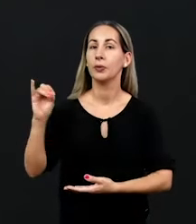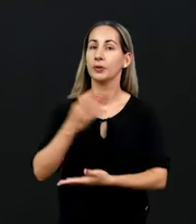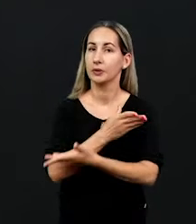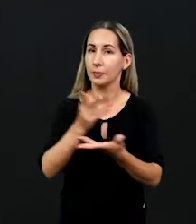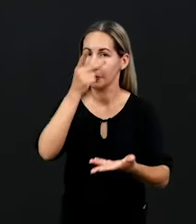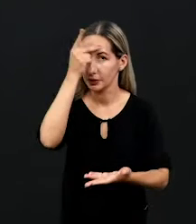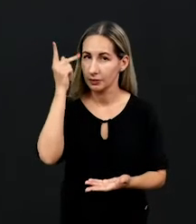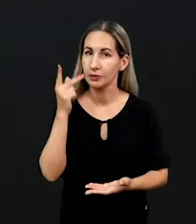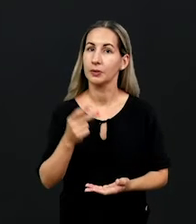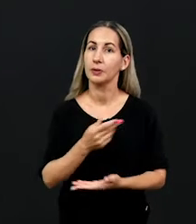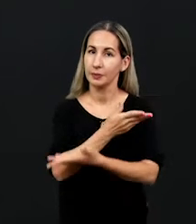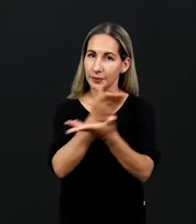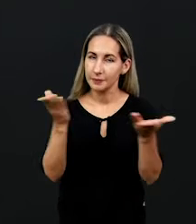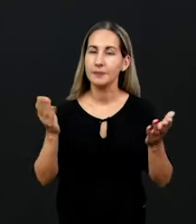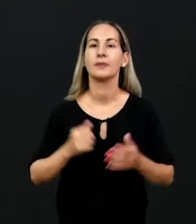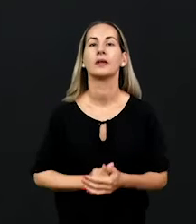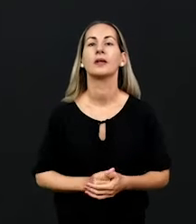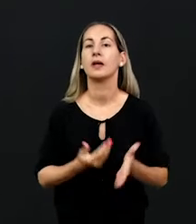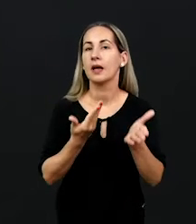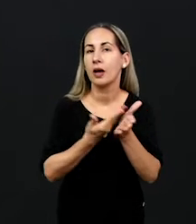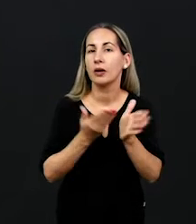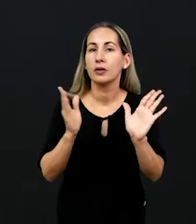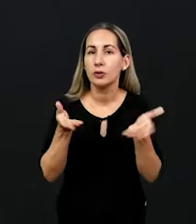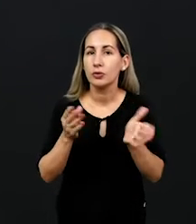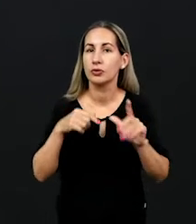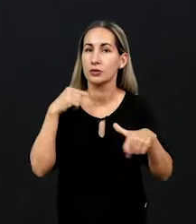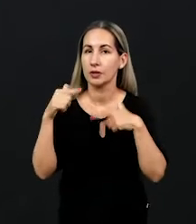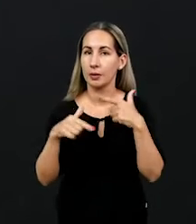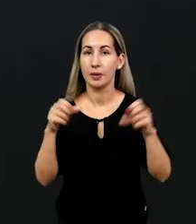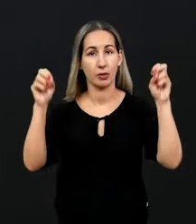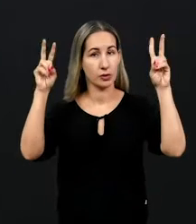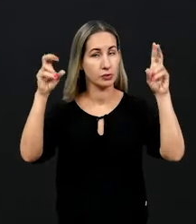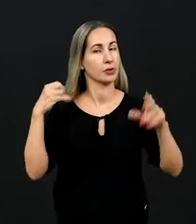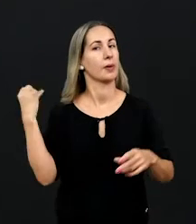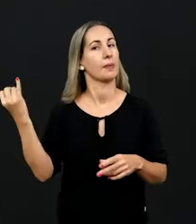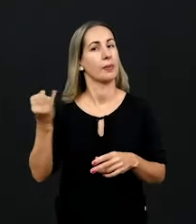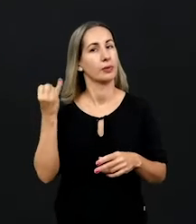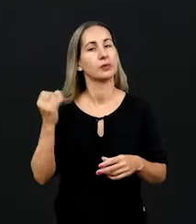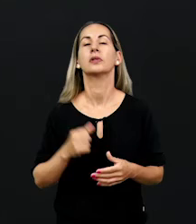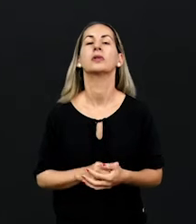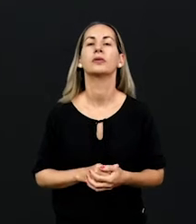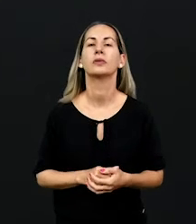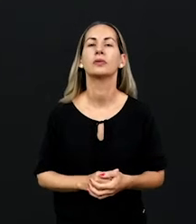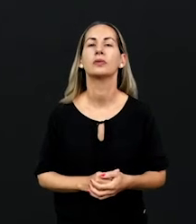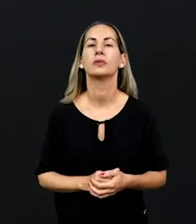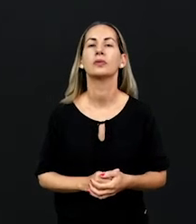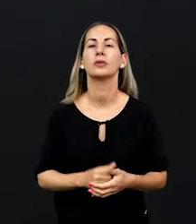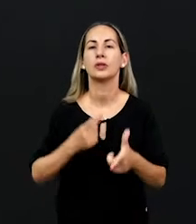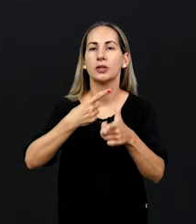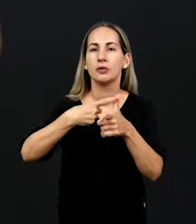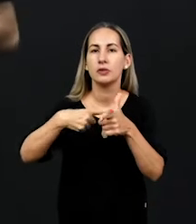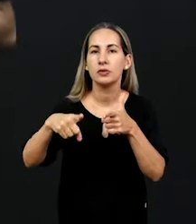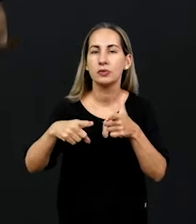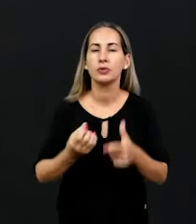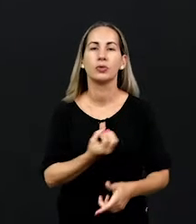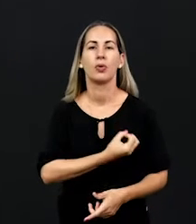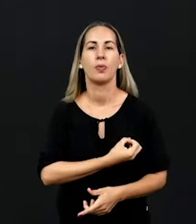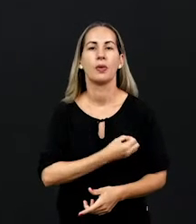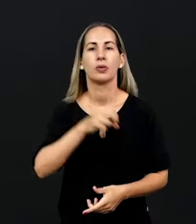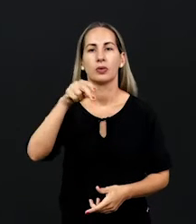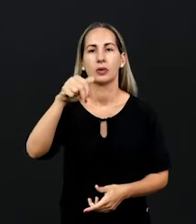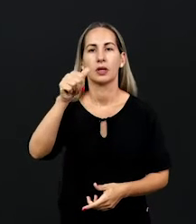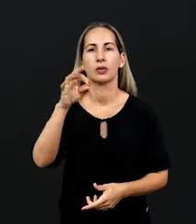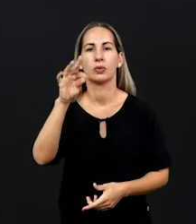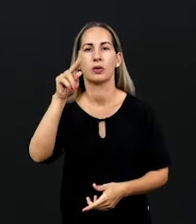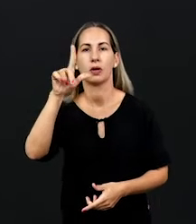Olá pessoal, tudo bem com vocês? Na nossa aula de hoje vamos trabalhar aqui um assunto bem importante que trata de divisores de um número